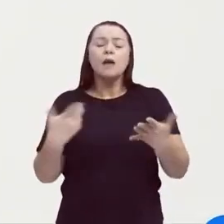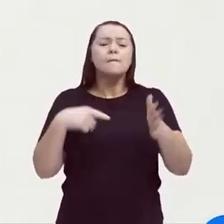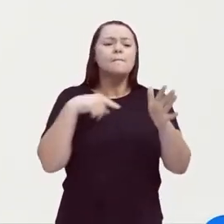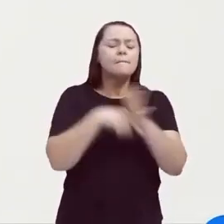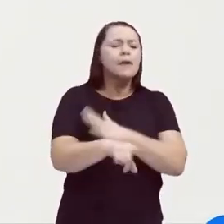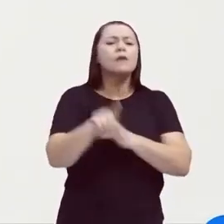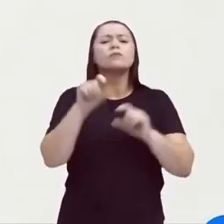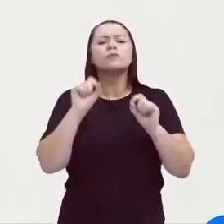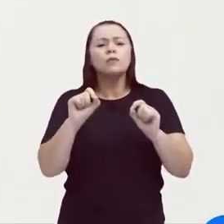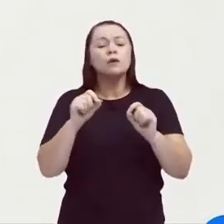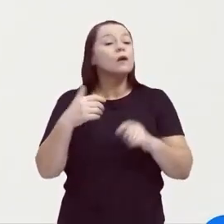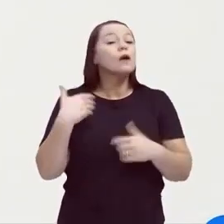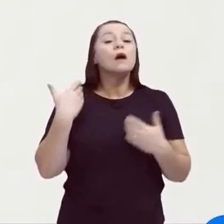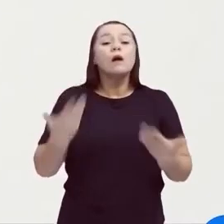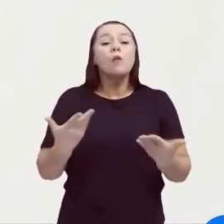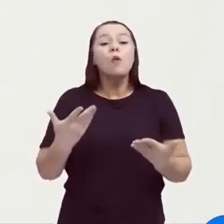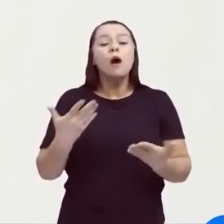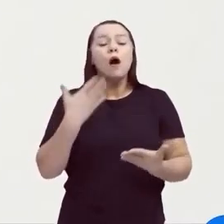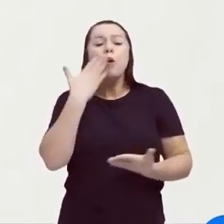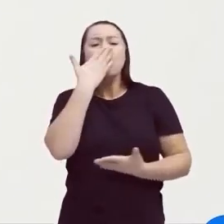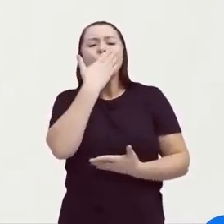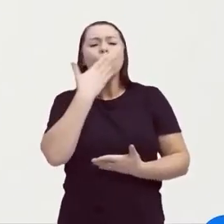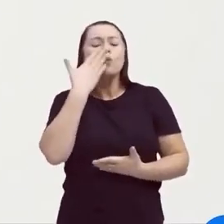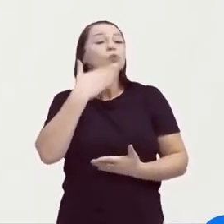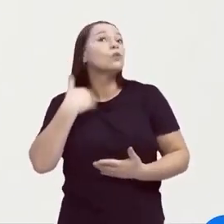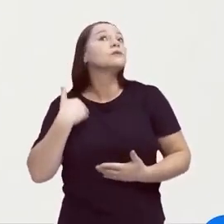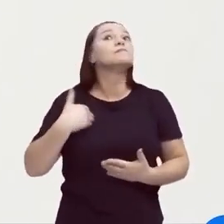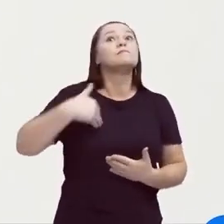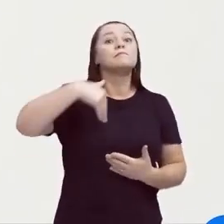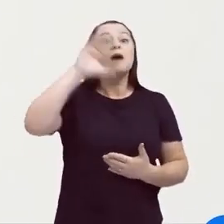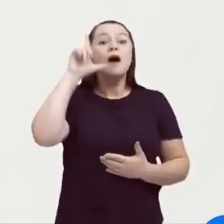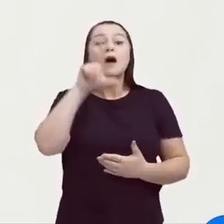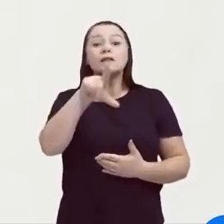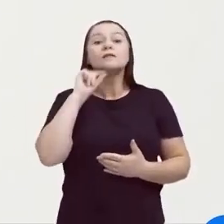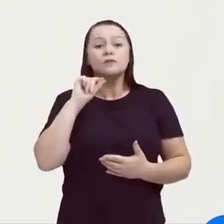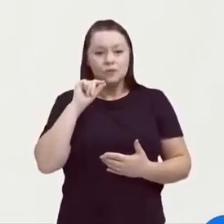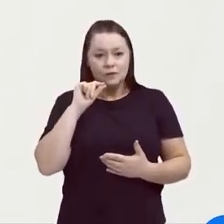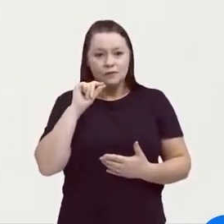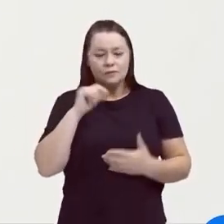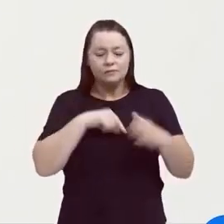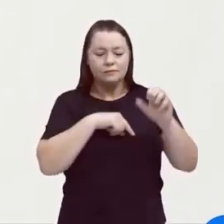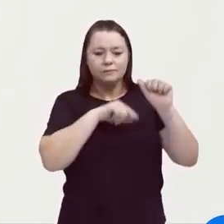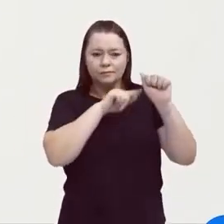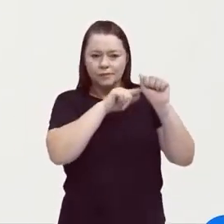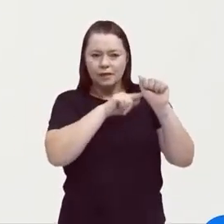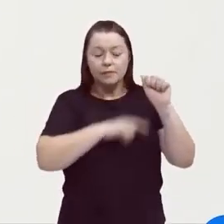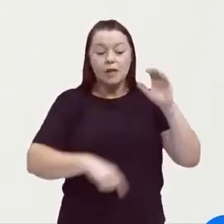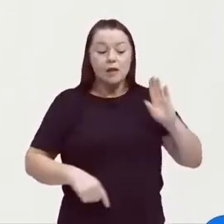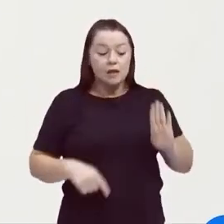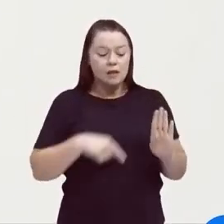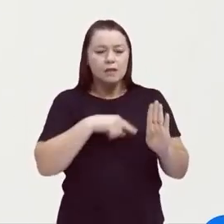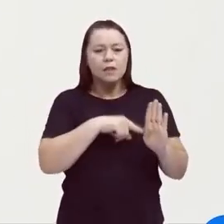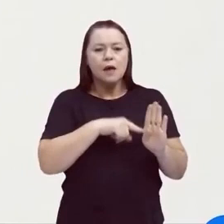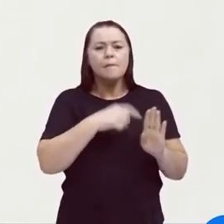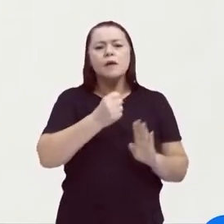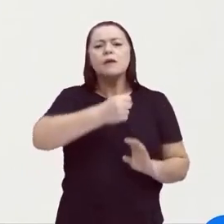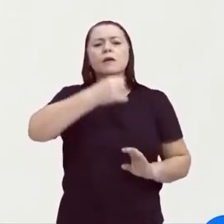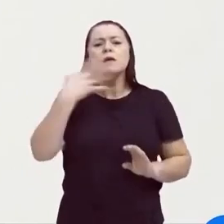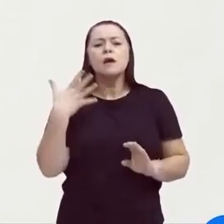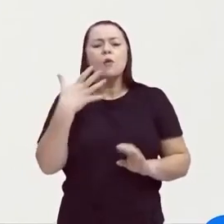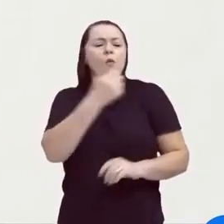qual foi o doce mais votado? E a letra B, quantos alunos tem nessa